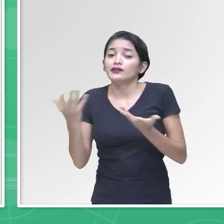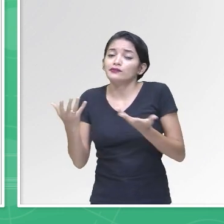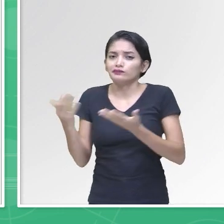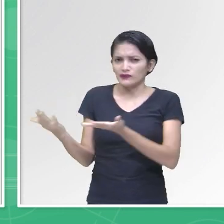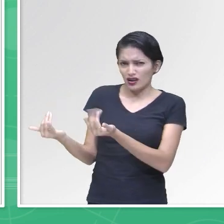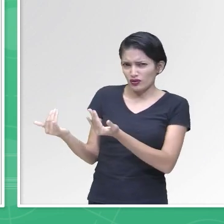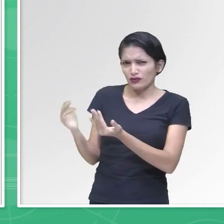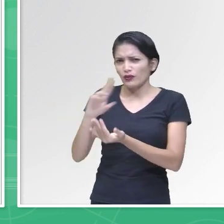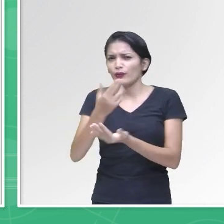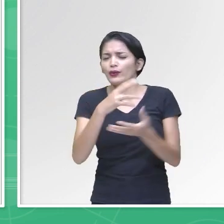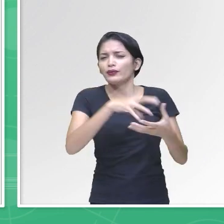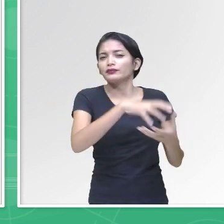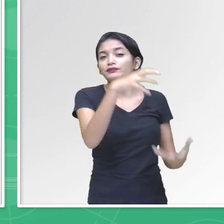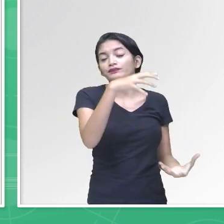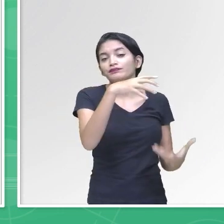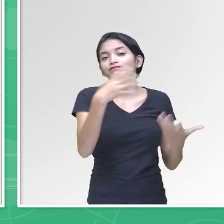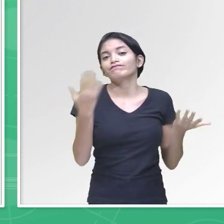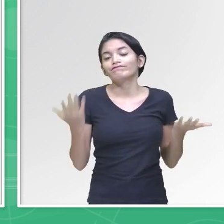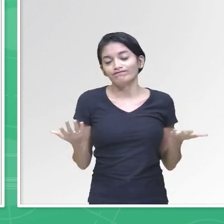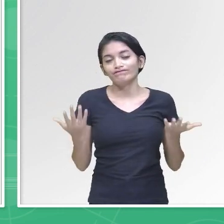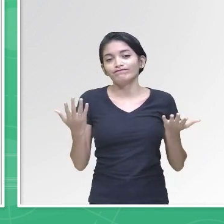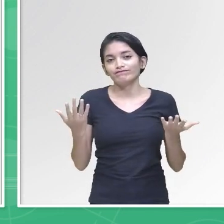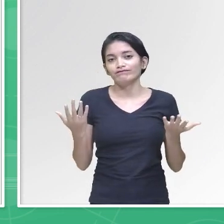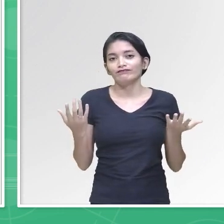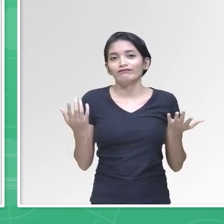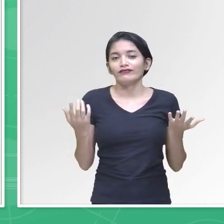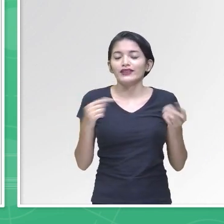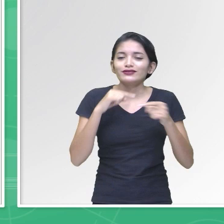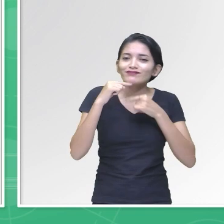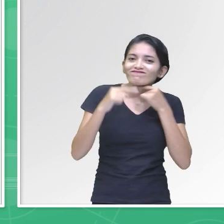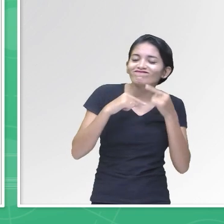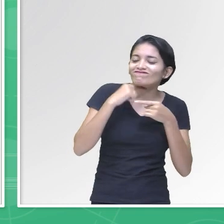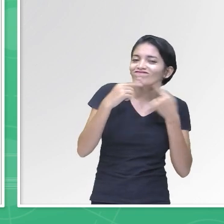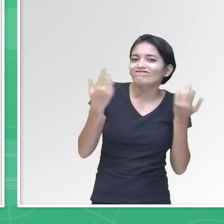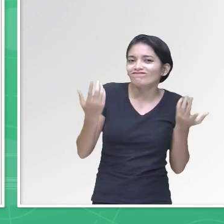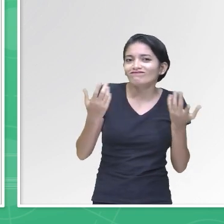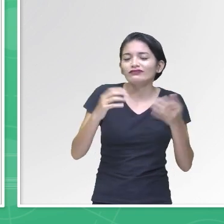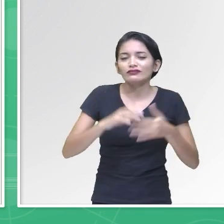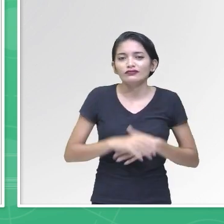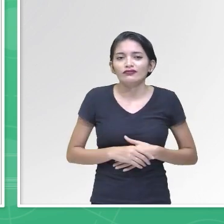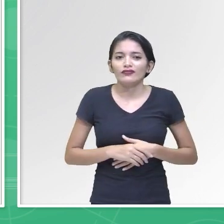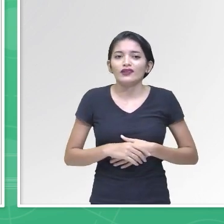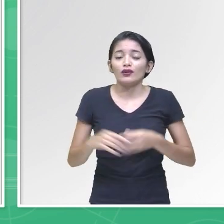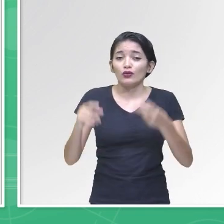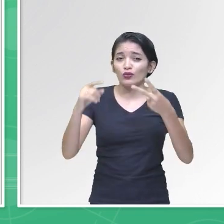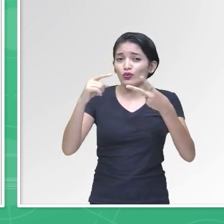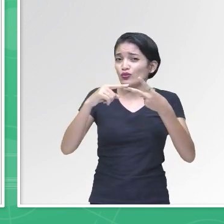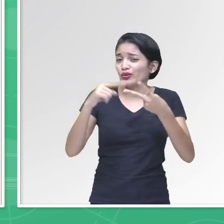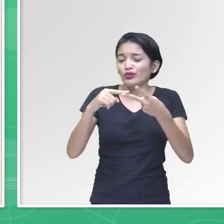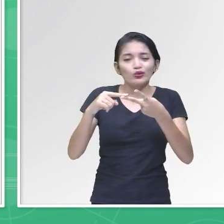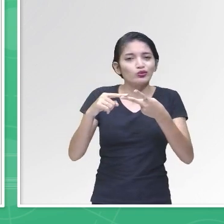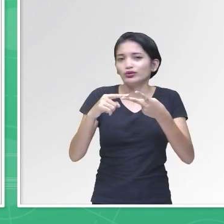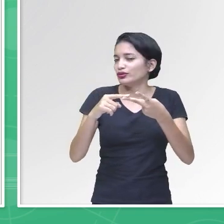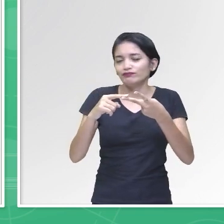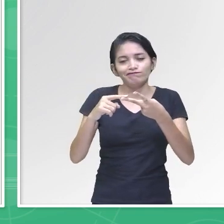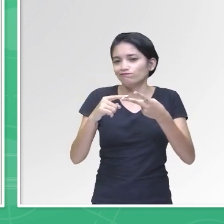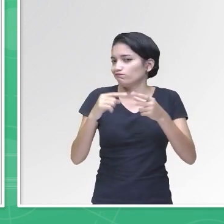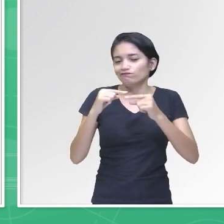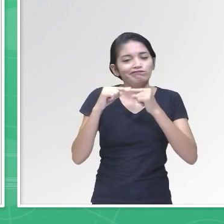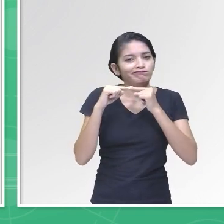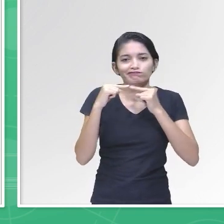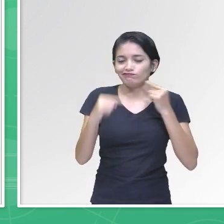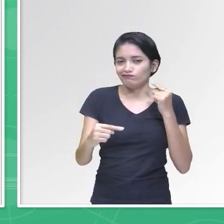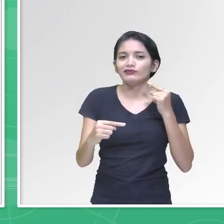é adulto? Realmente fica essa dúvida. Então, esse item também não vai atender